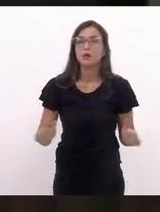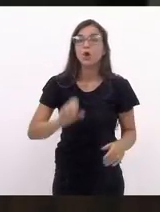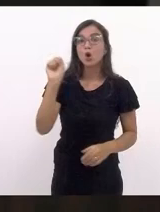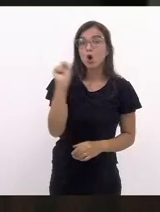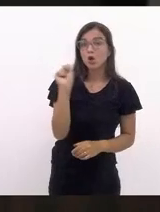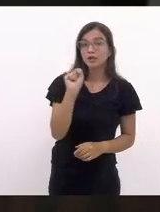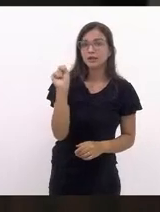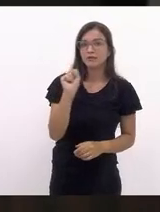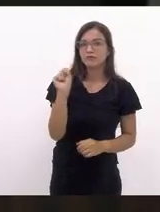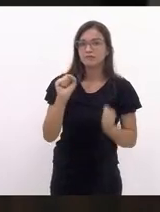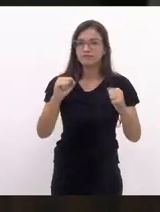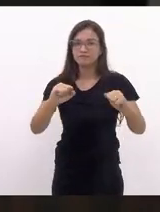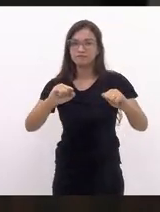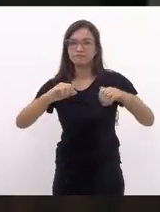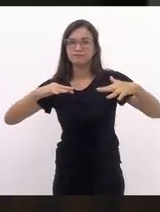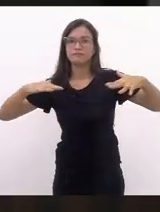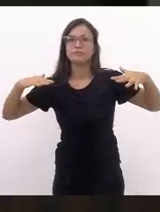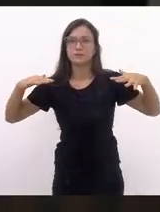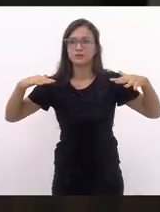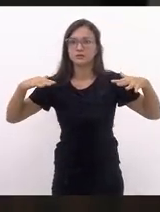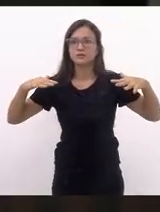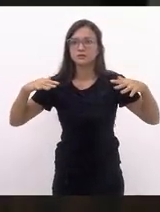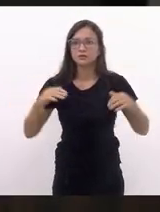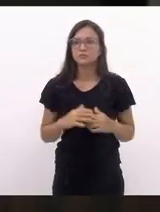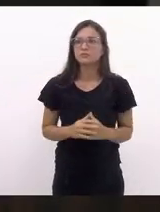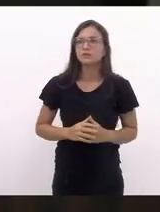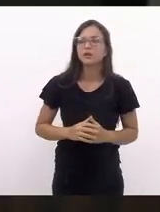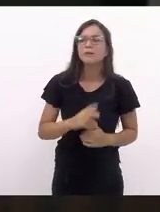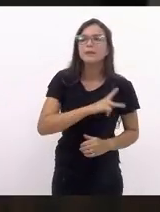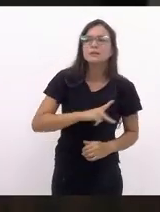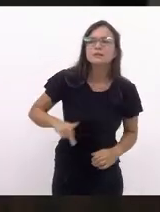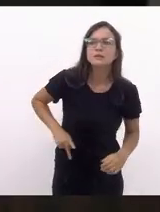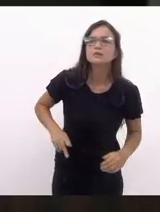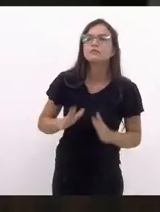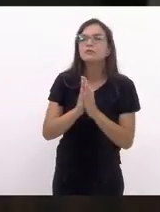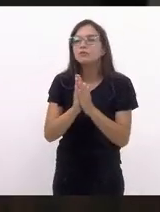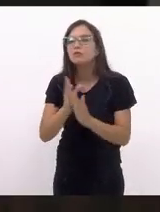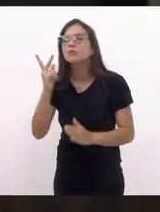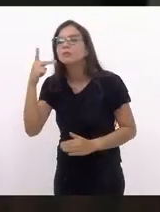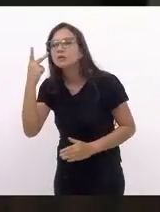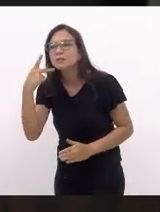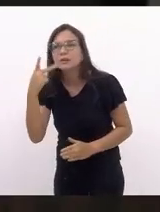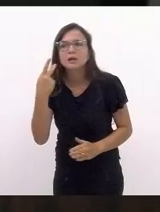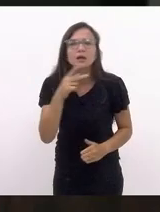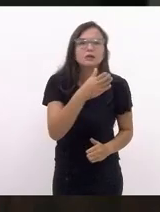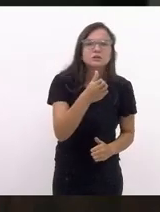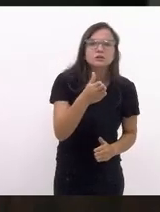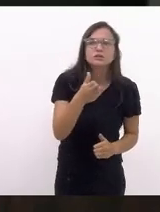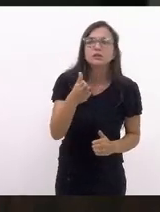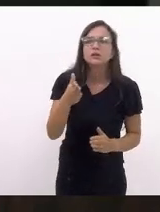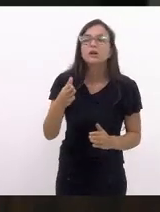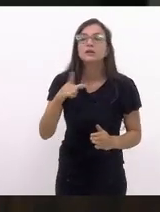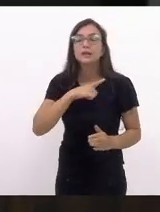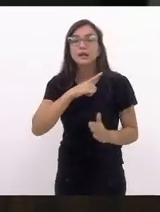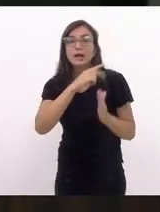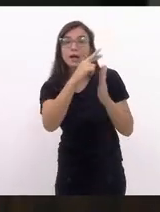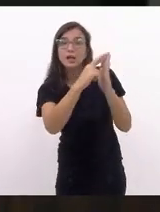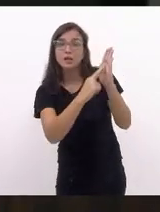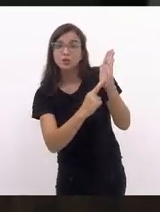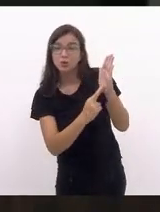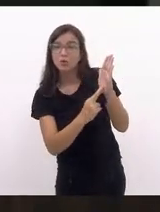do dia16 a presidência chama atenção dos parlamentares que nós vamos ter o encerramento da vamos ter o relatório